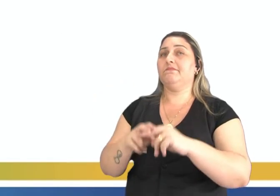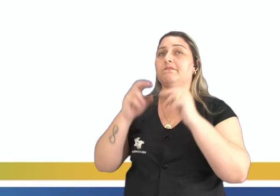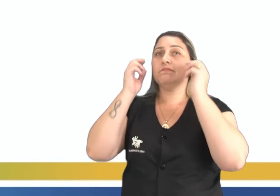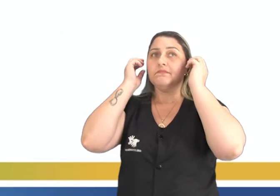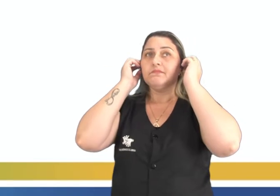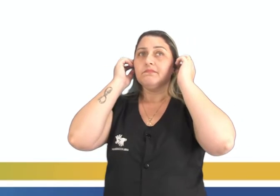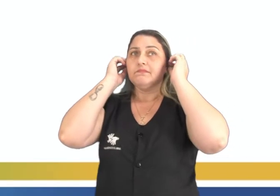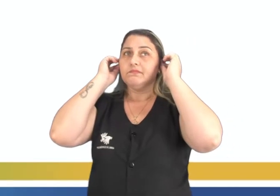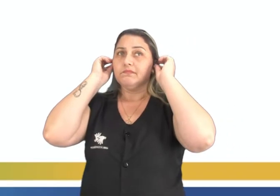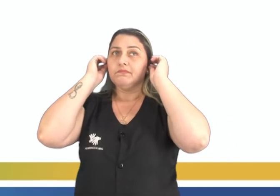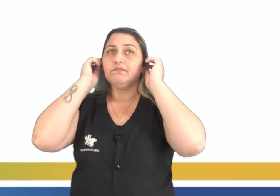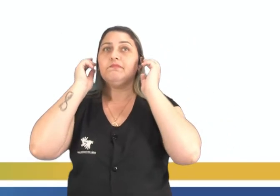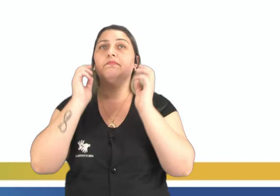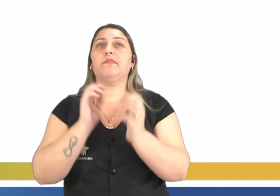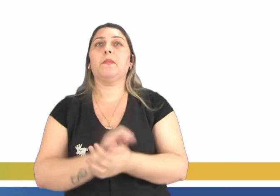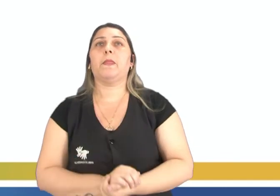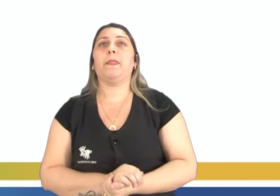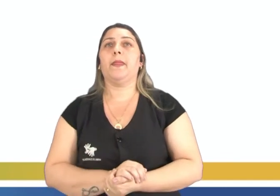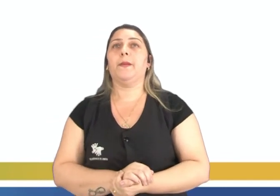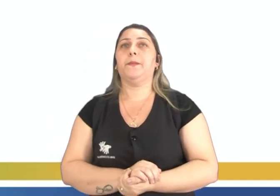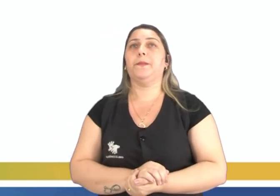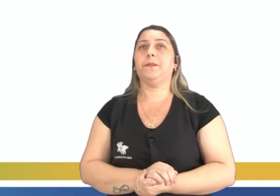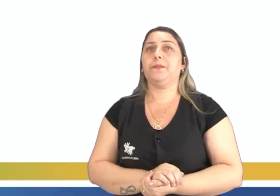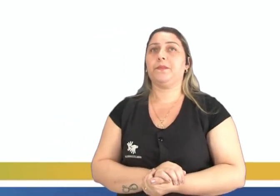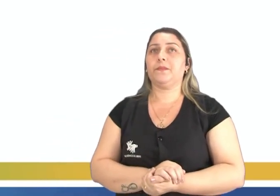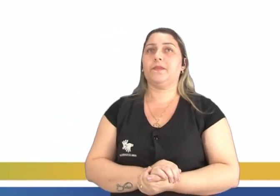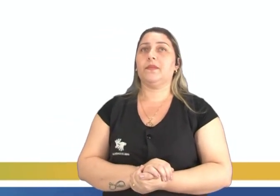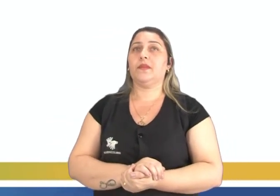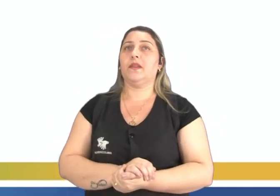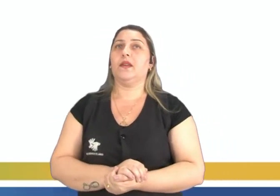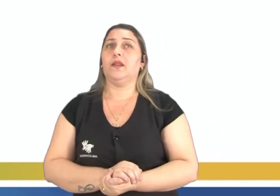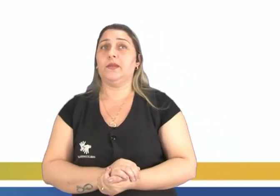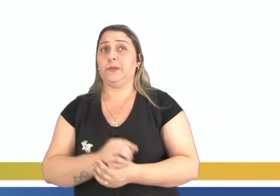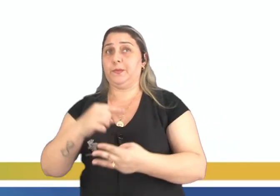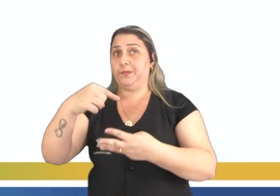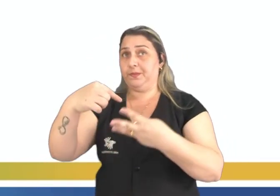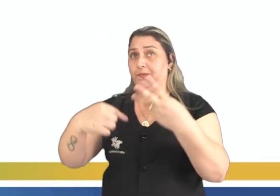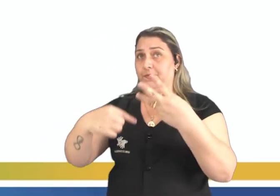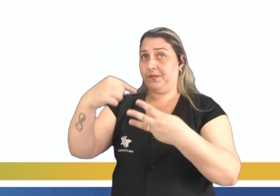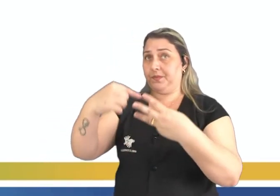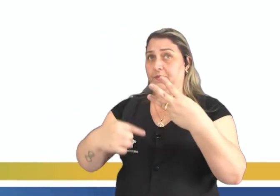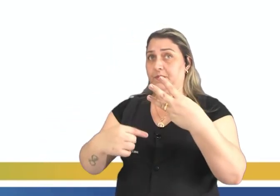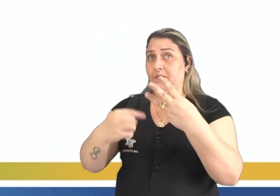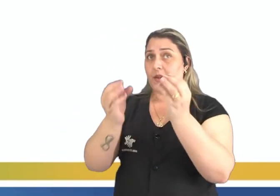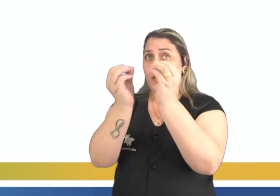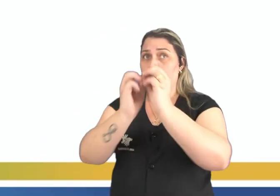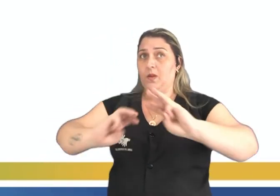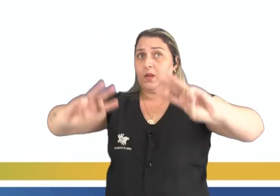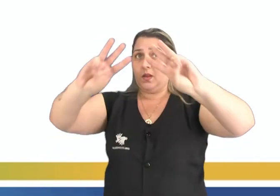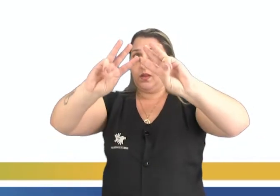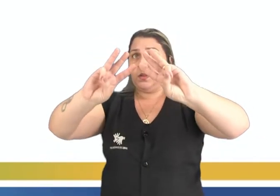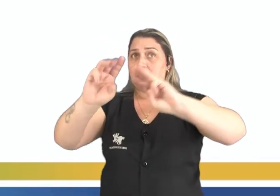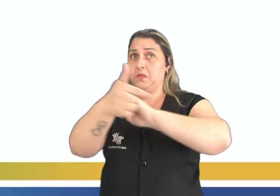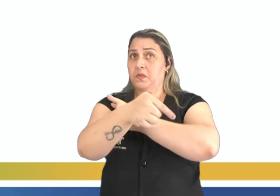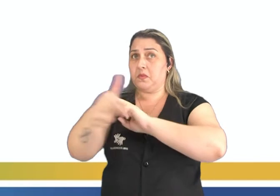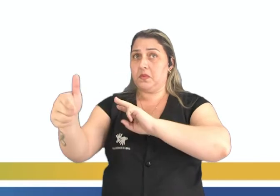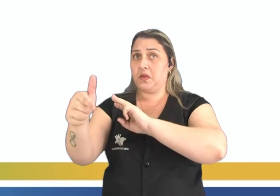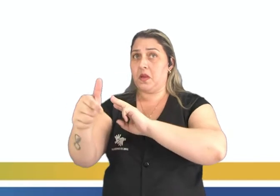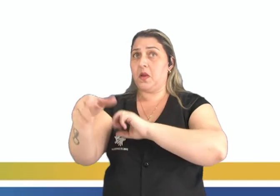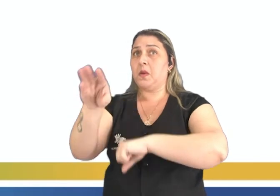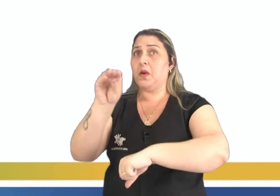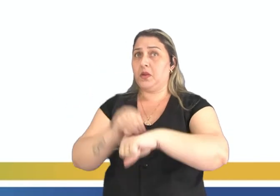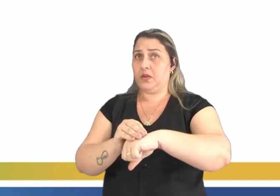paz. Aí vamos lá. A tirinha considera que a Organização das Nações Unidas, letra A, não possui um